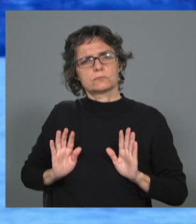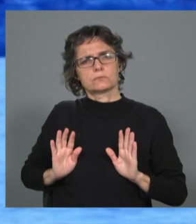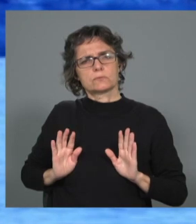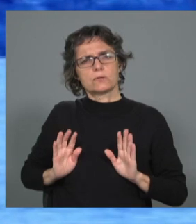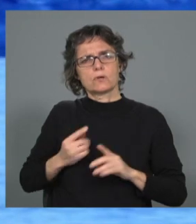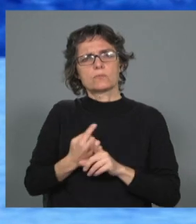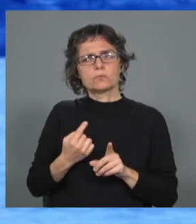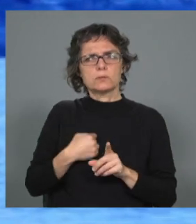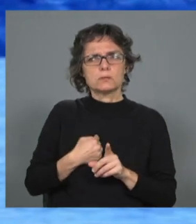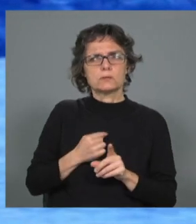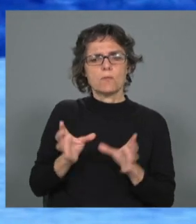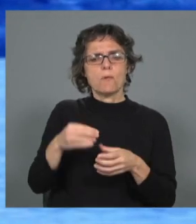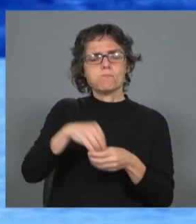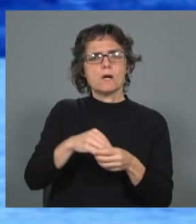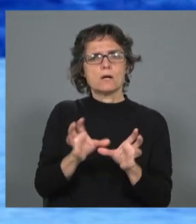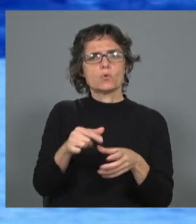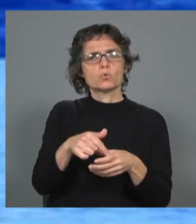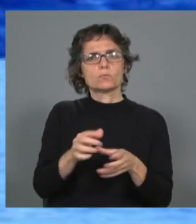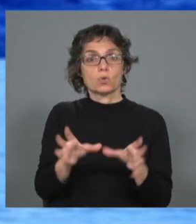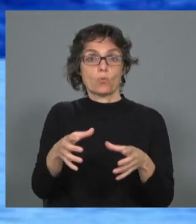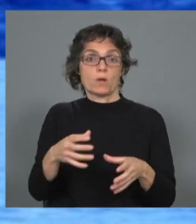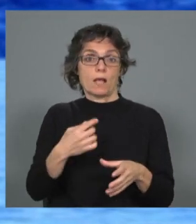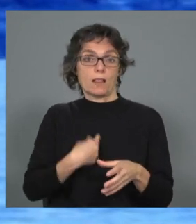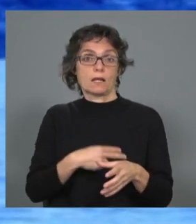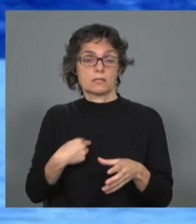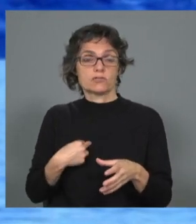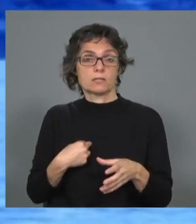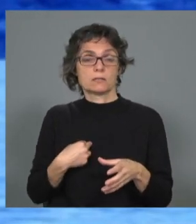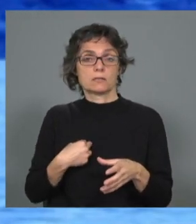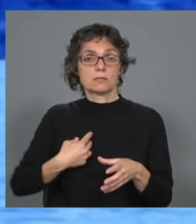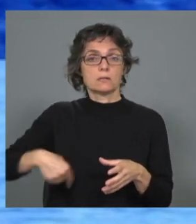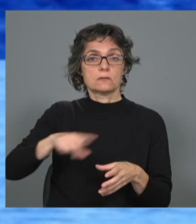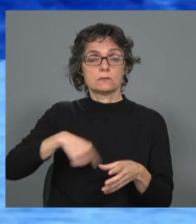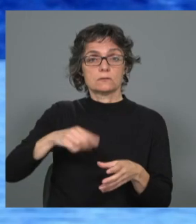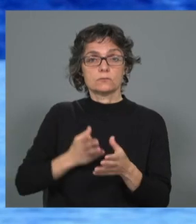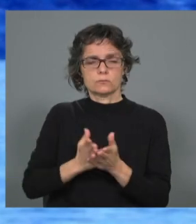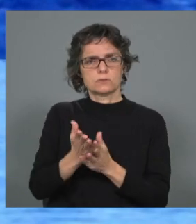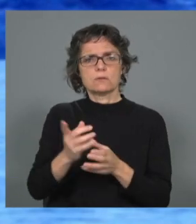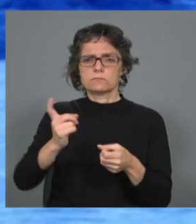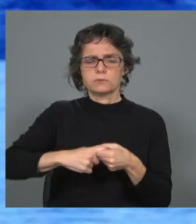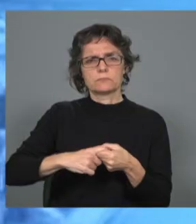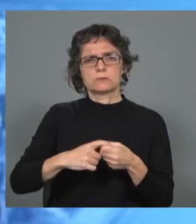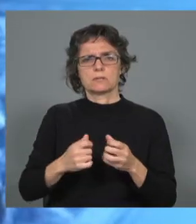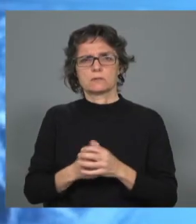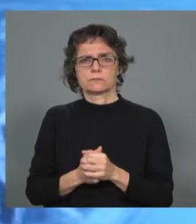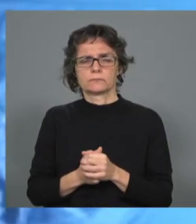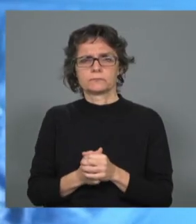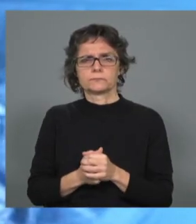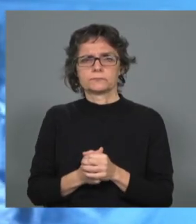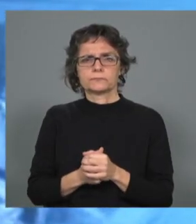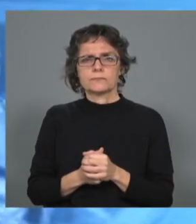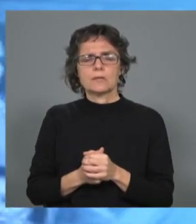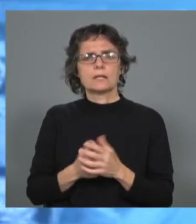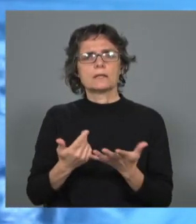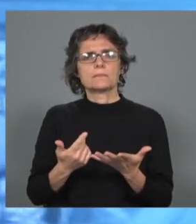num grupo, na comunidade cristã, onde nunca deixámos de participar ou de pertencer por sermos batizados, como é evidente. Mas houve